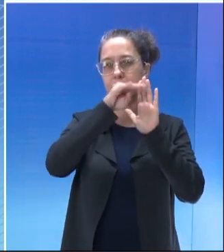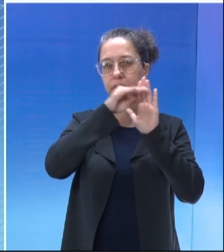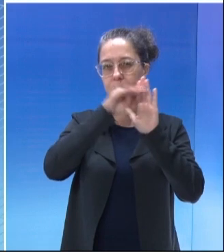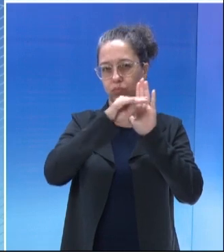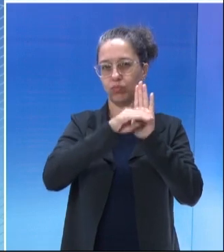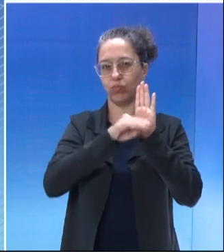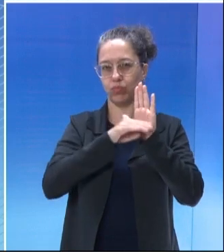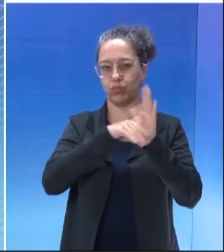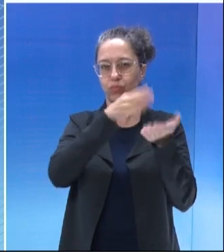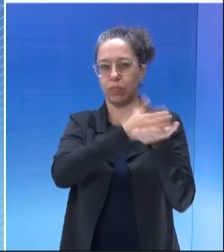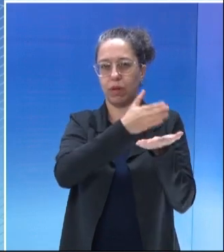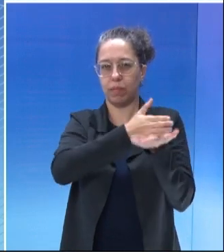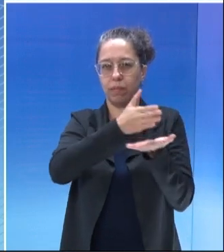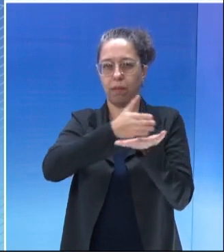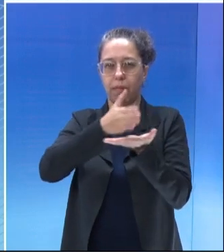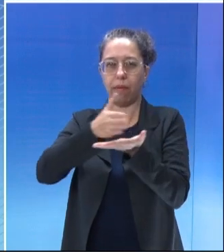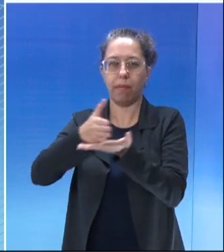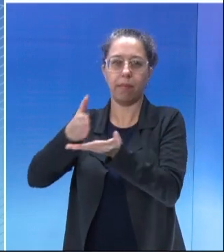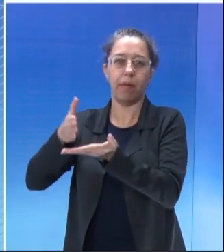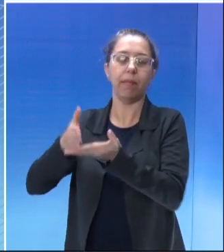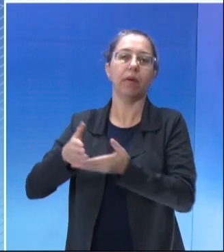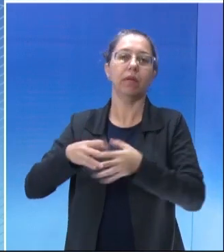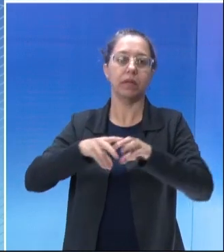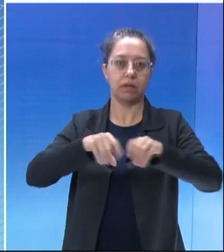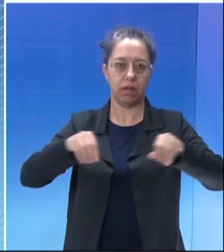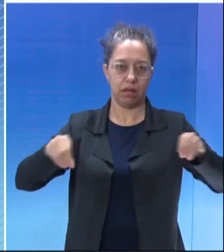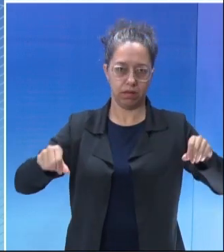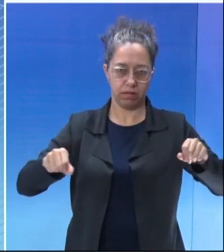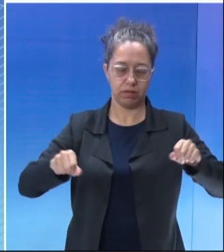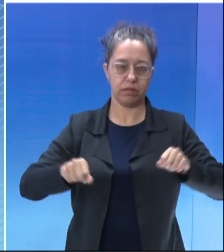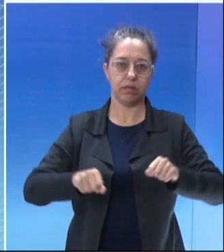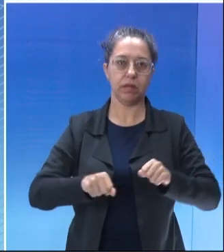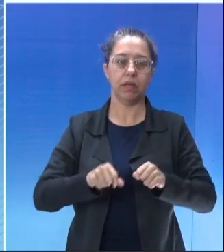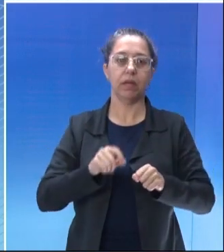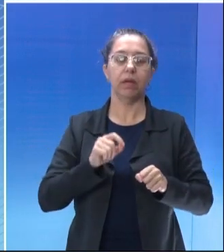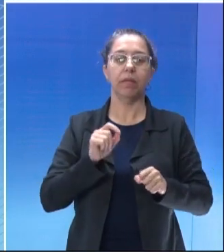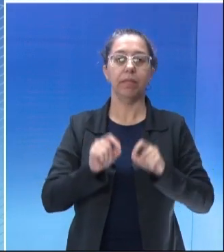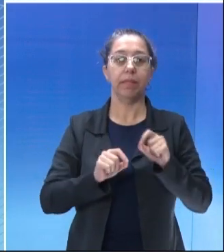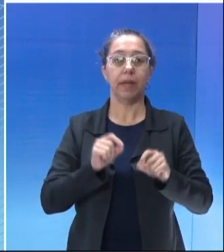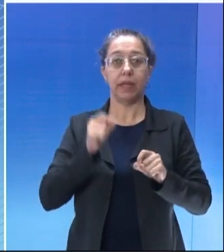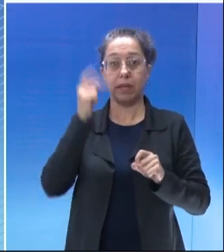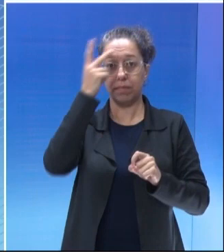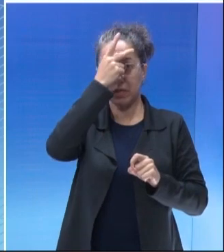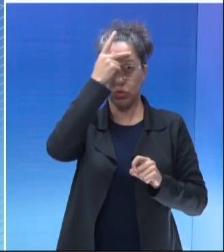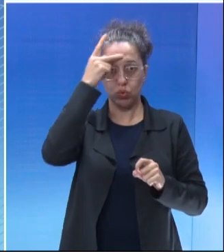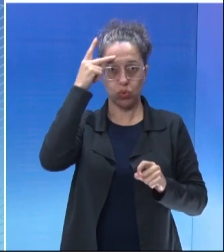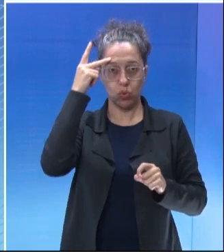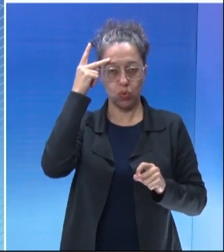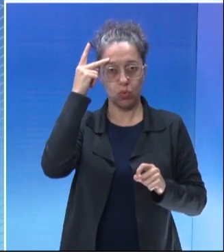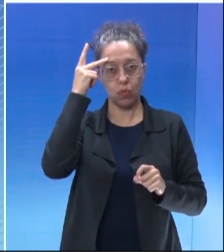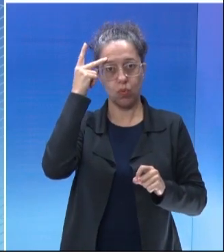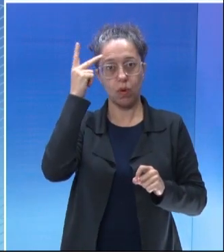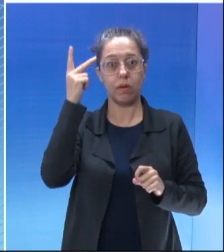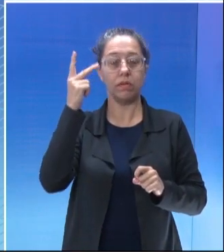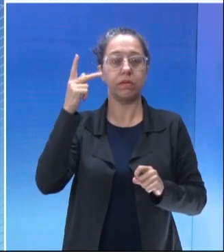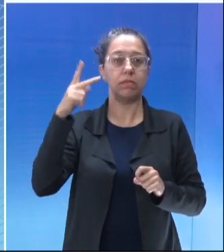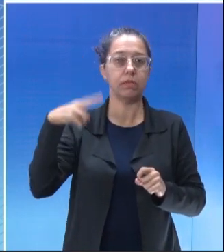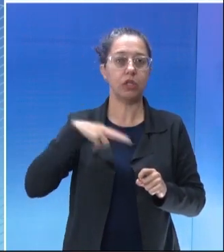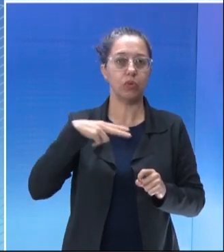uma espécie de concessão de terras para pessoas que não eram do governo, para